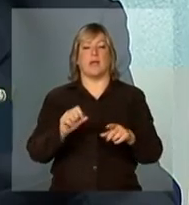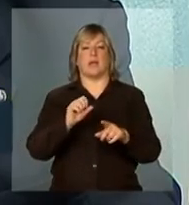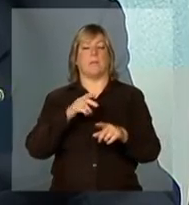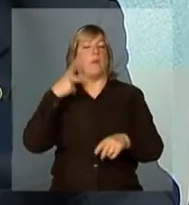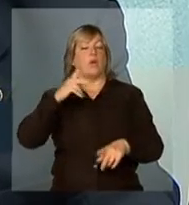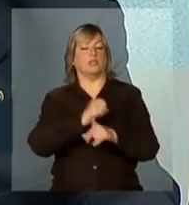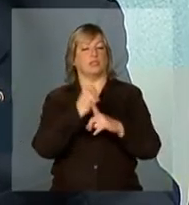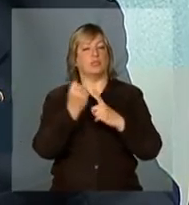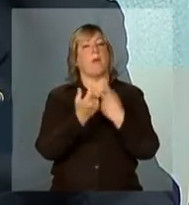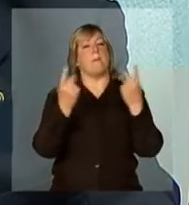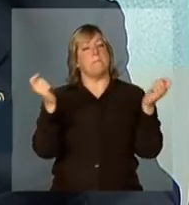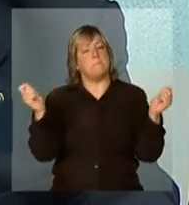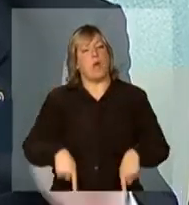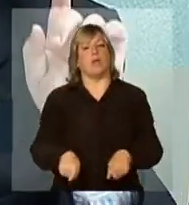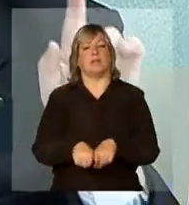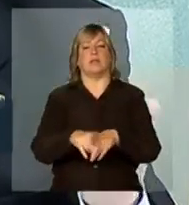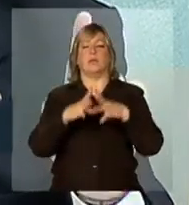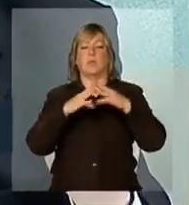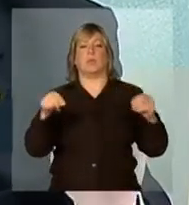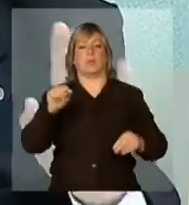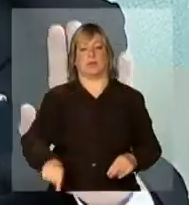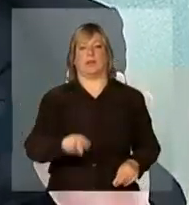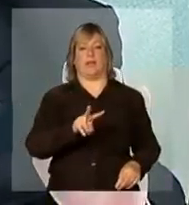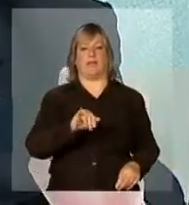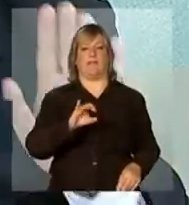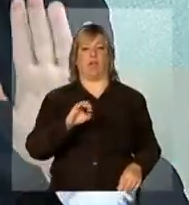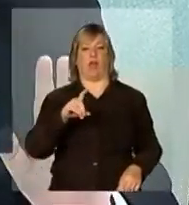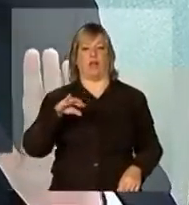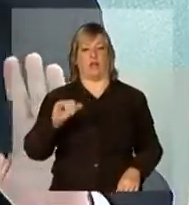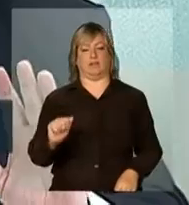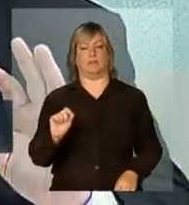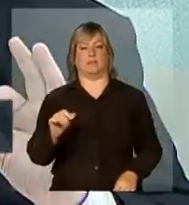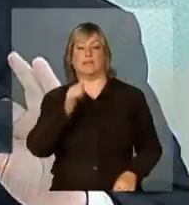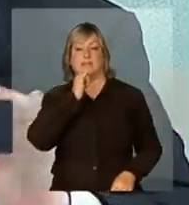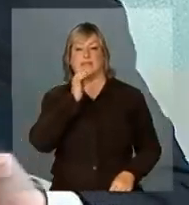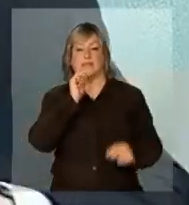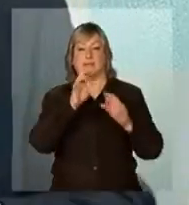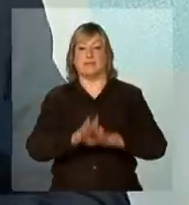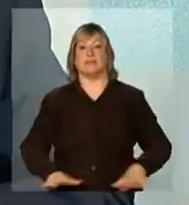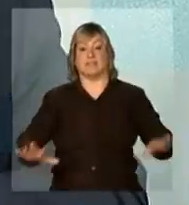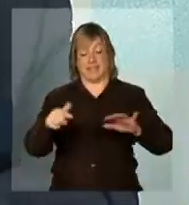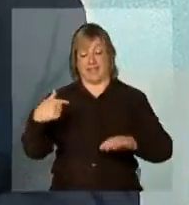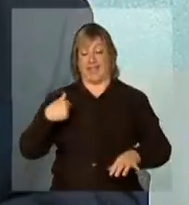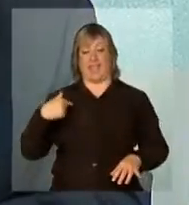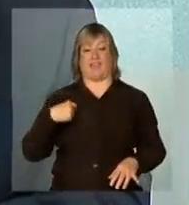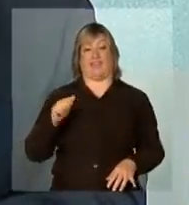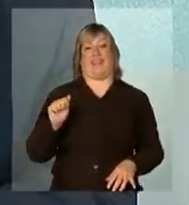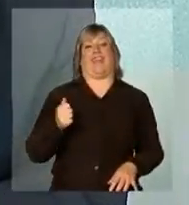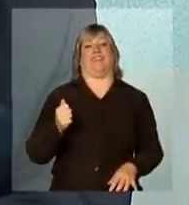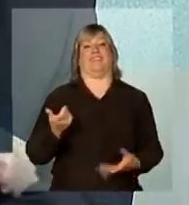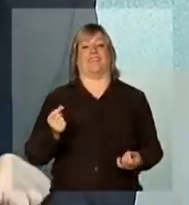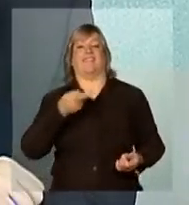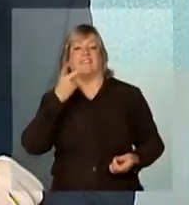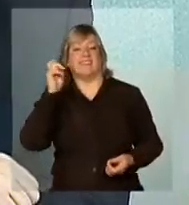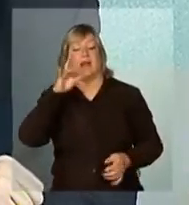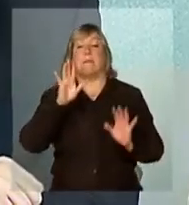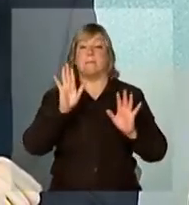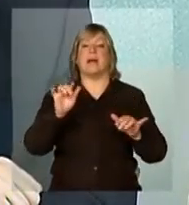Vocês podem, esse argentino falando não é fácil, mas realmente o Brasil tem mostrado